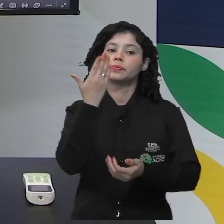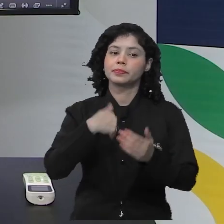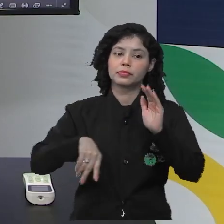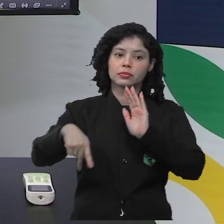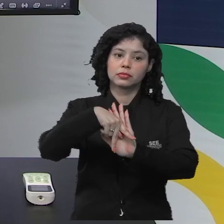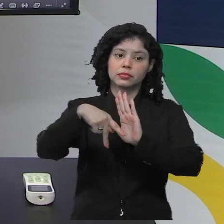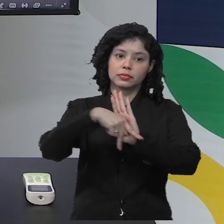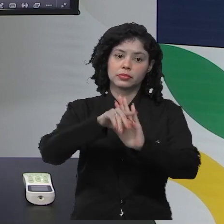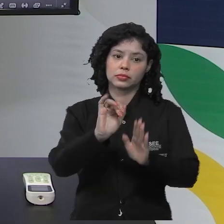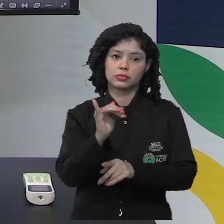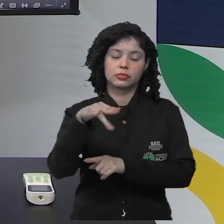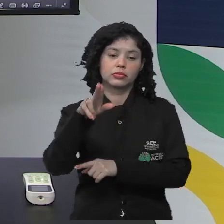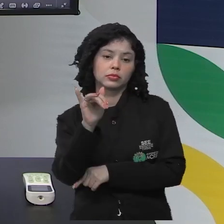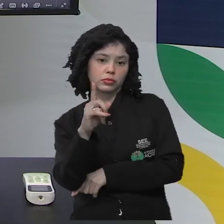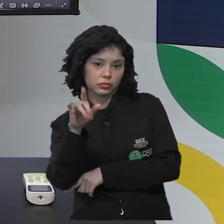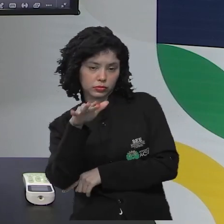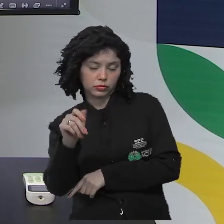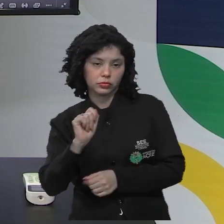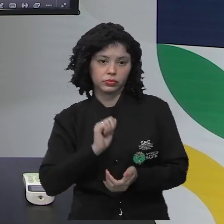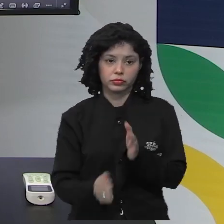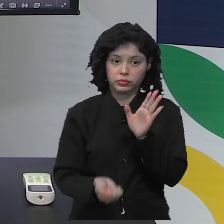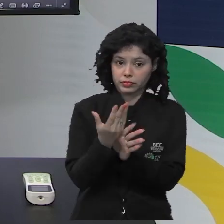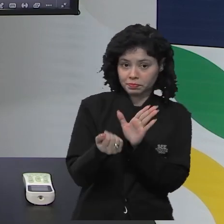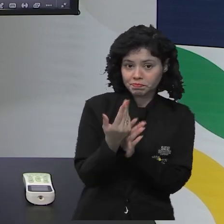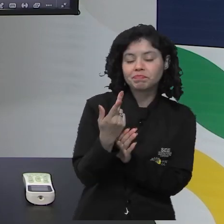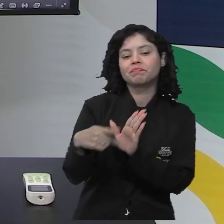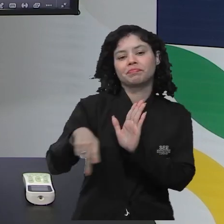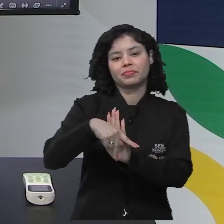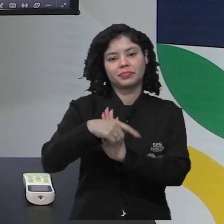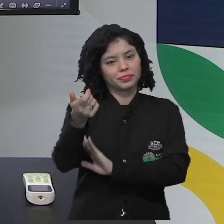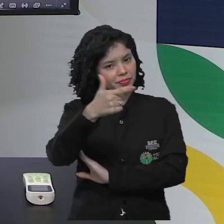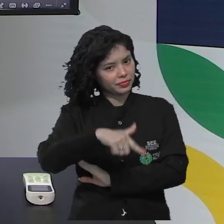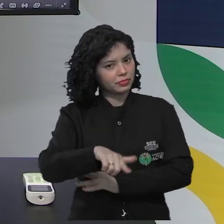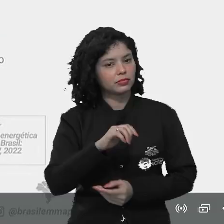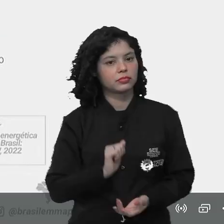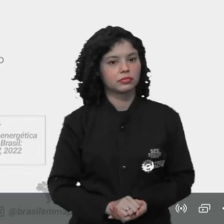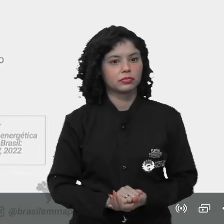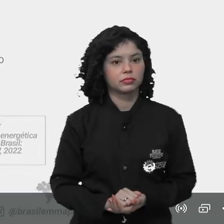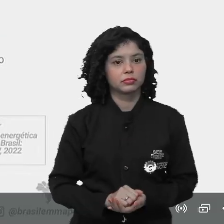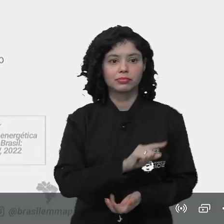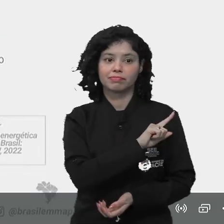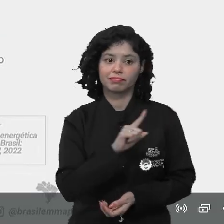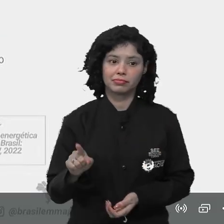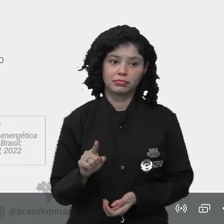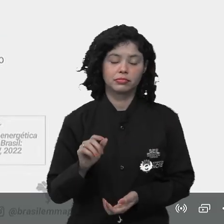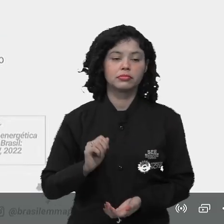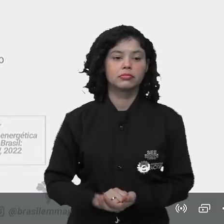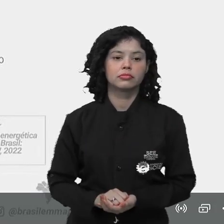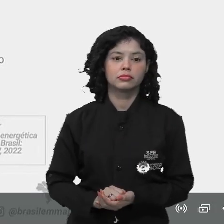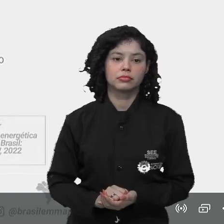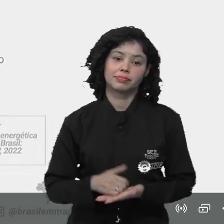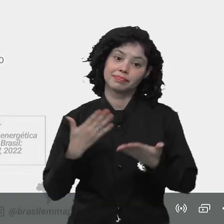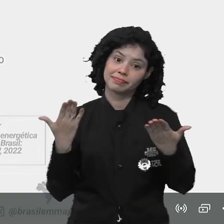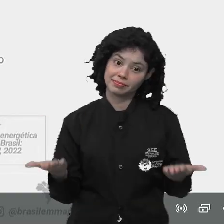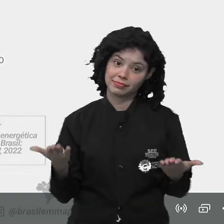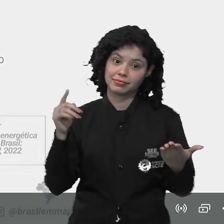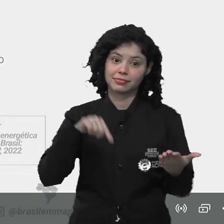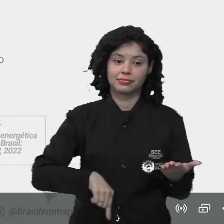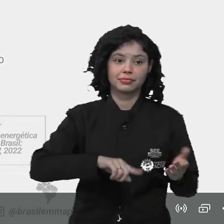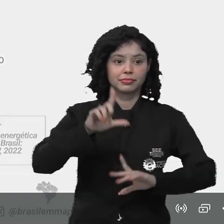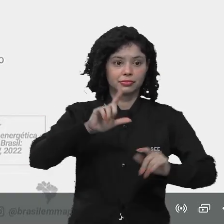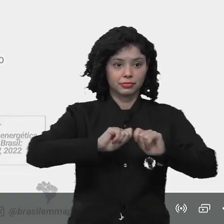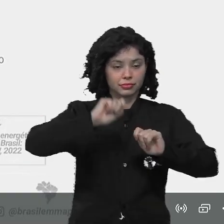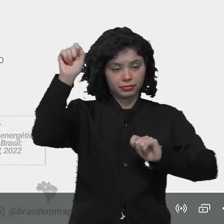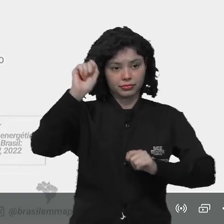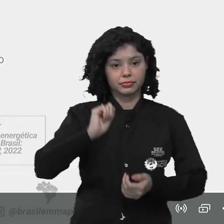alimentadas pela biomassa. Então, aí são as fontes que são renováveis. E as fontes não renováveis, né, que infelizmente no